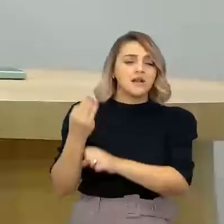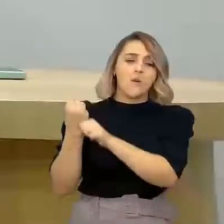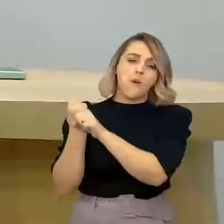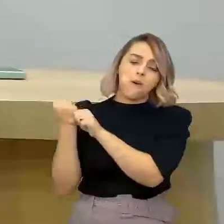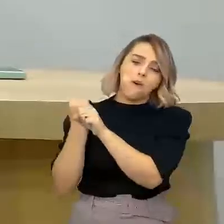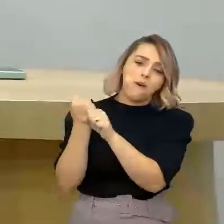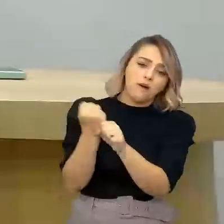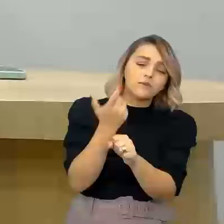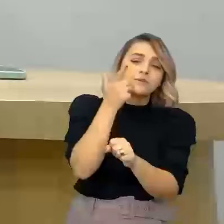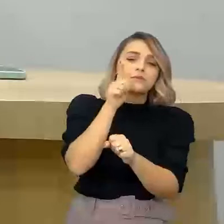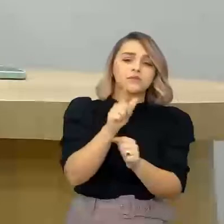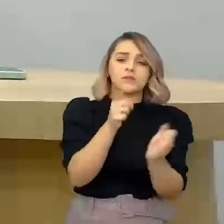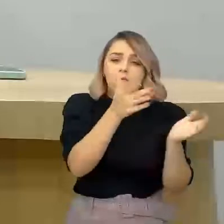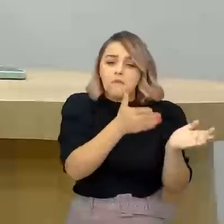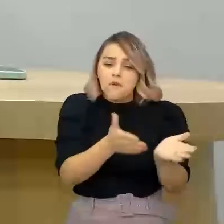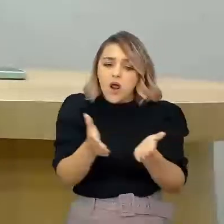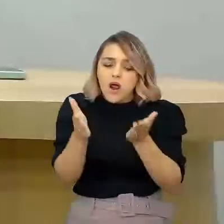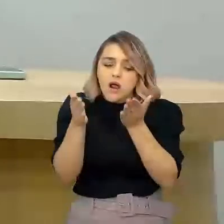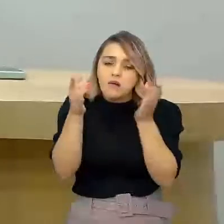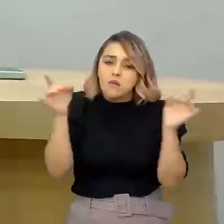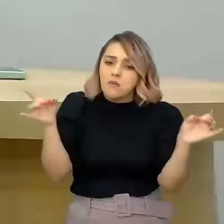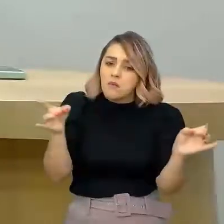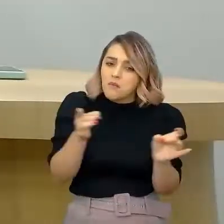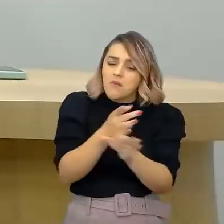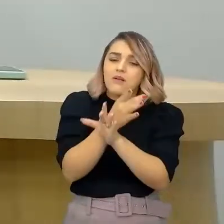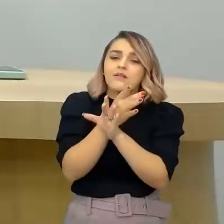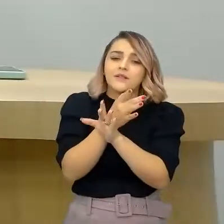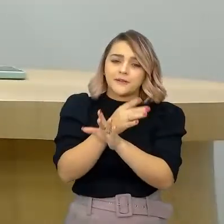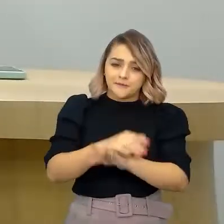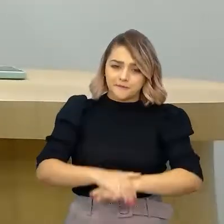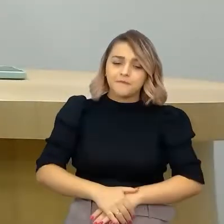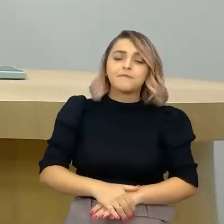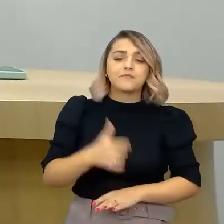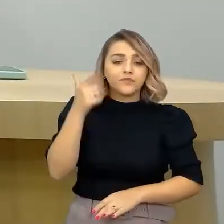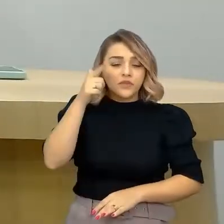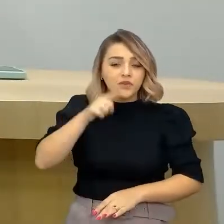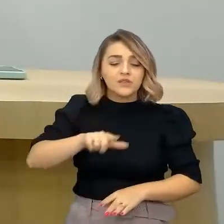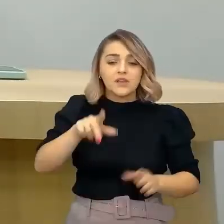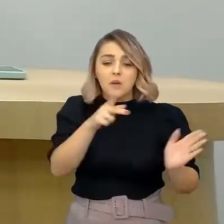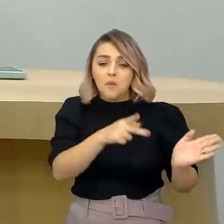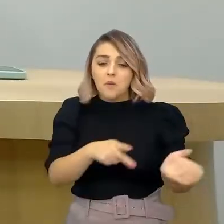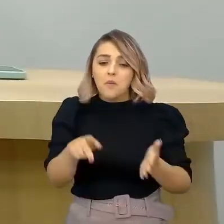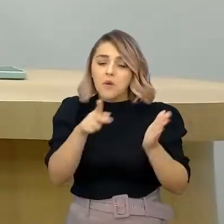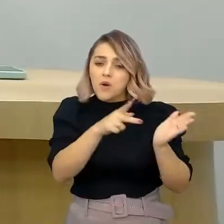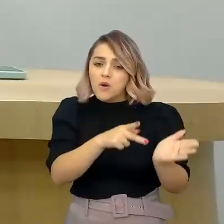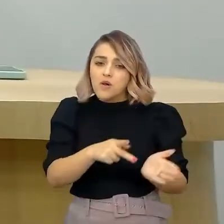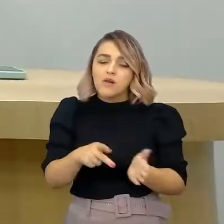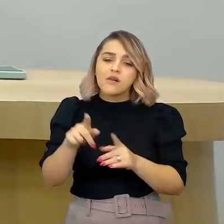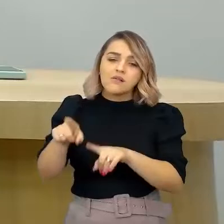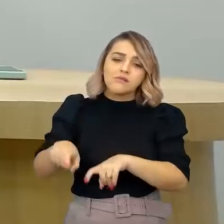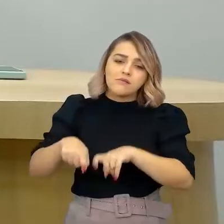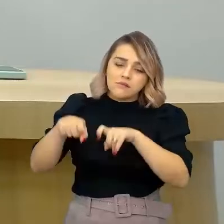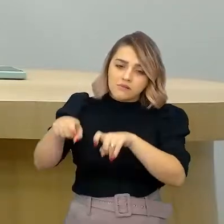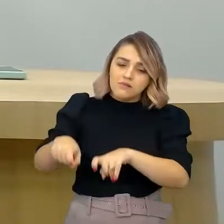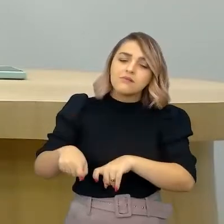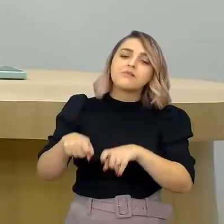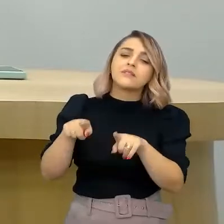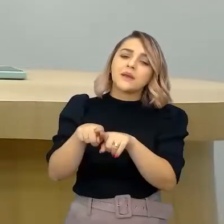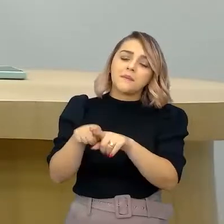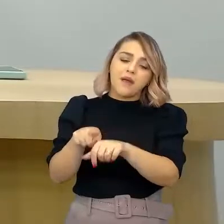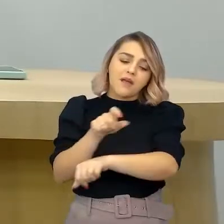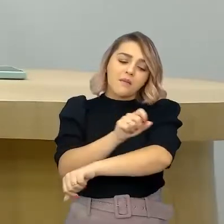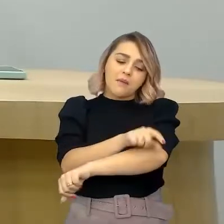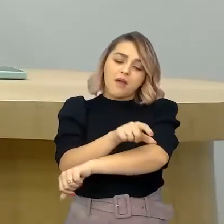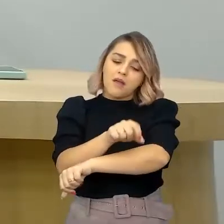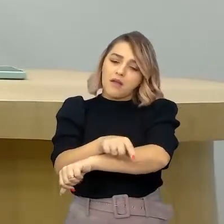né, que é um processo já finalizado aí para a produção agrícola, né, e também, logicamente, nessa relação aí da pecuária.